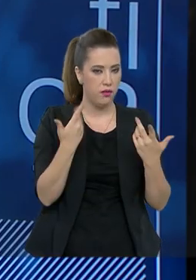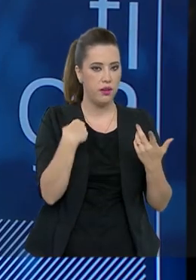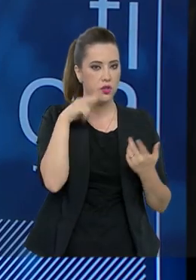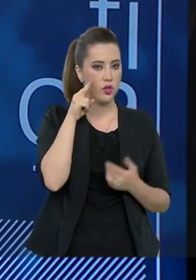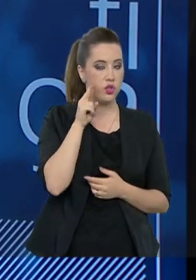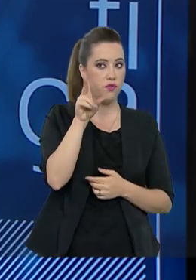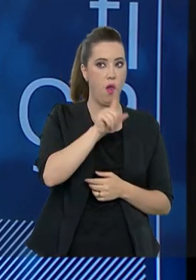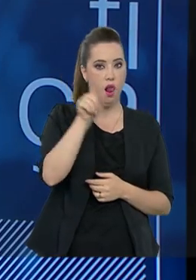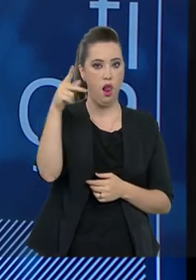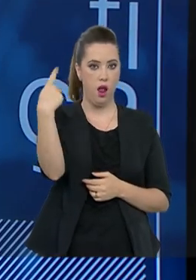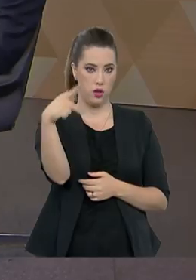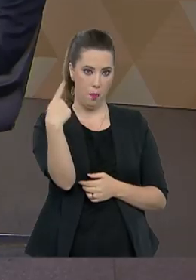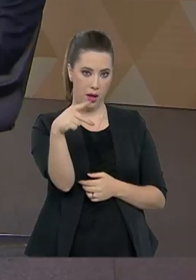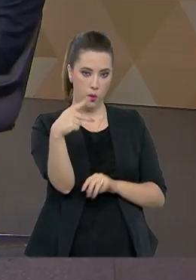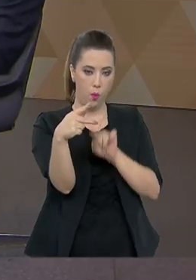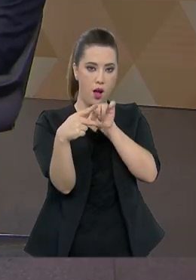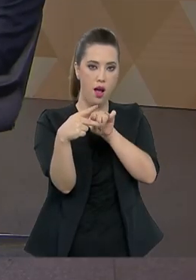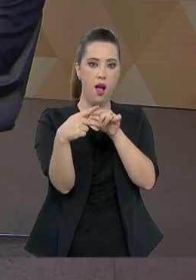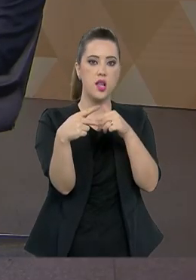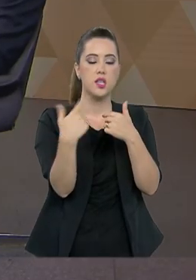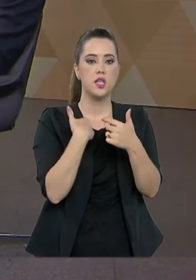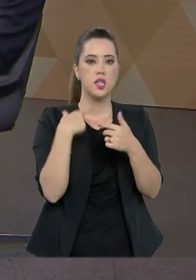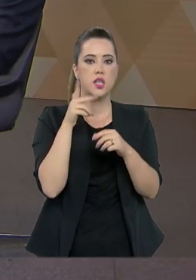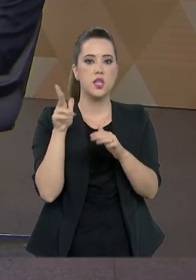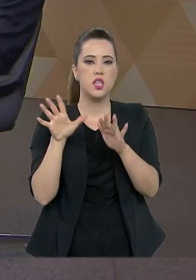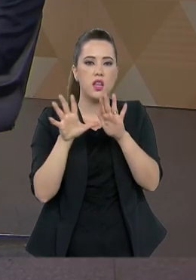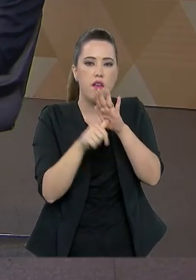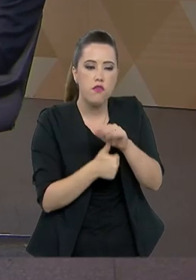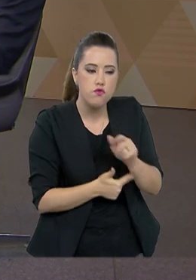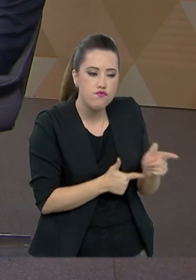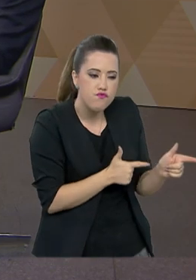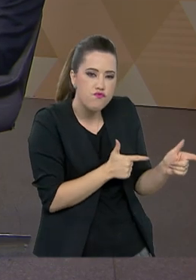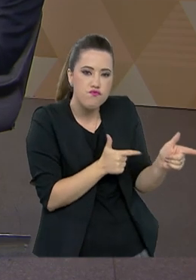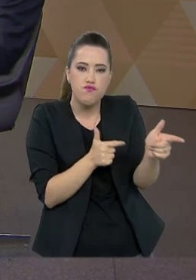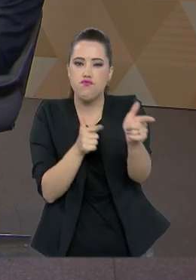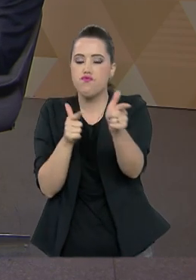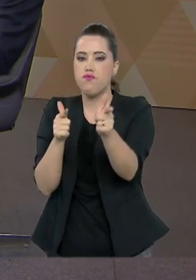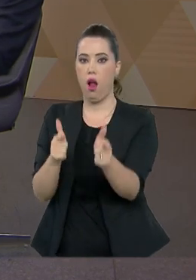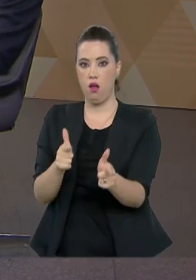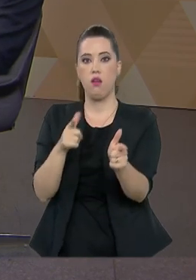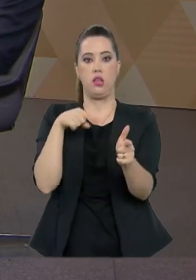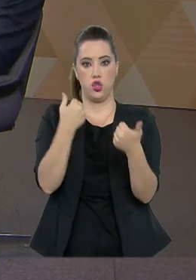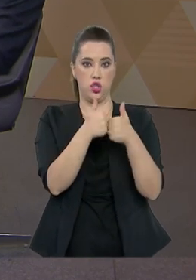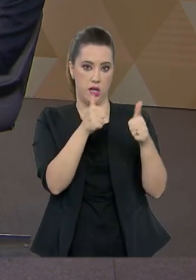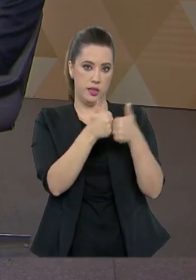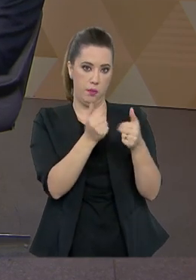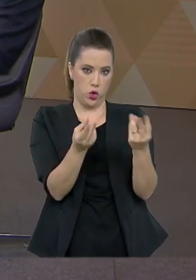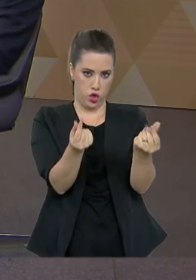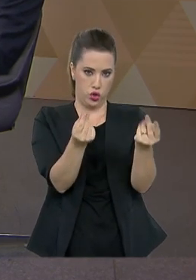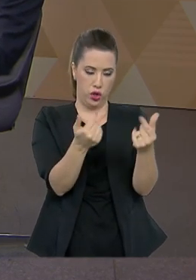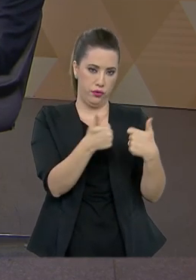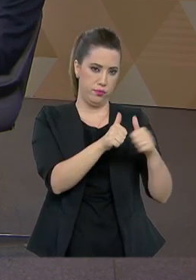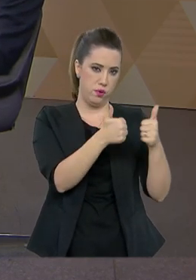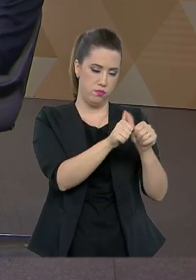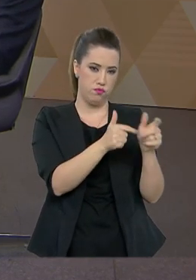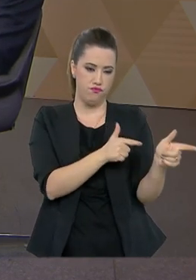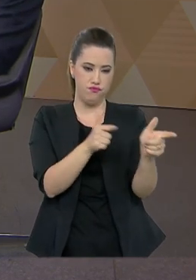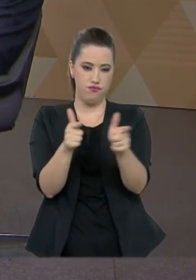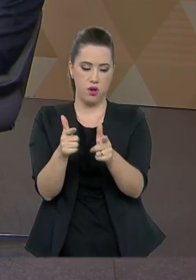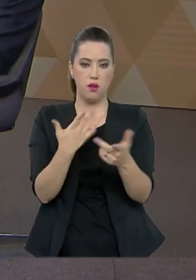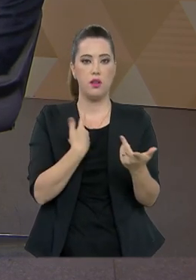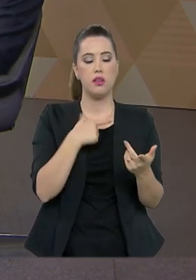no Paraguai, uma transportadora de valores, né? Uma empresa de segurança e de transporte de valores, que tinha